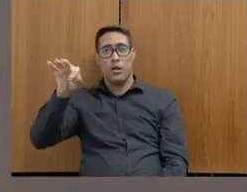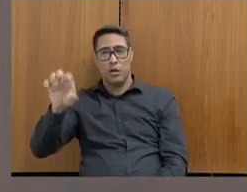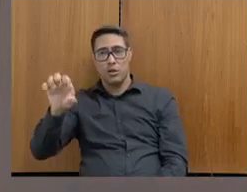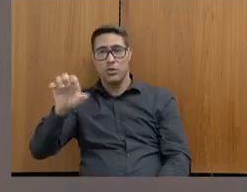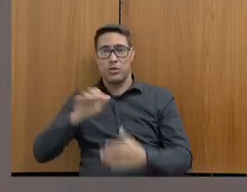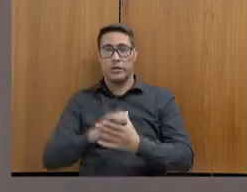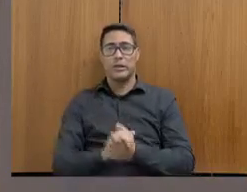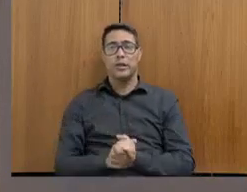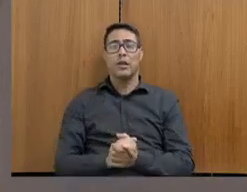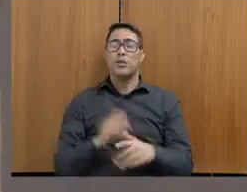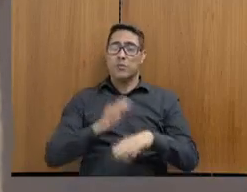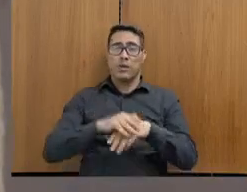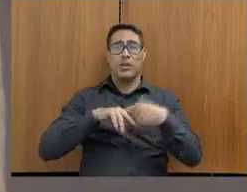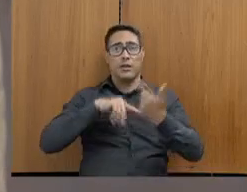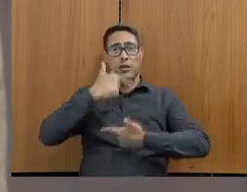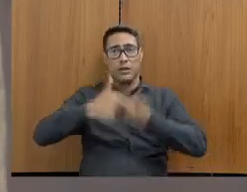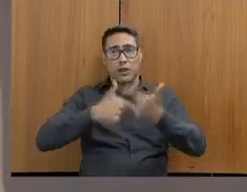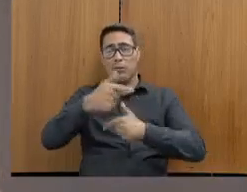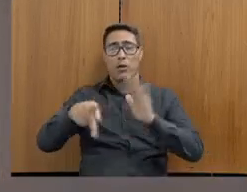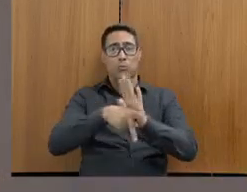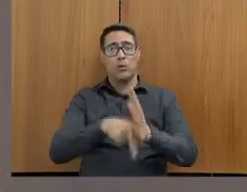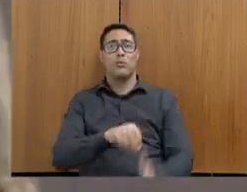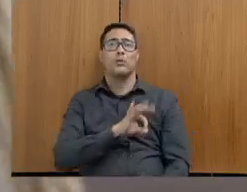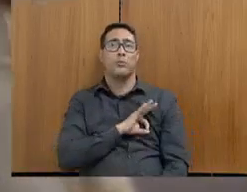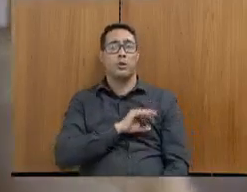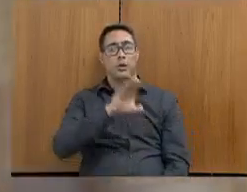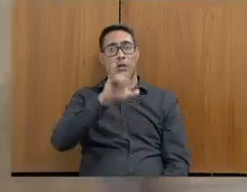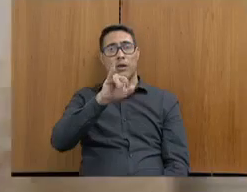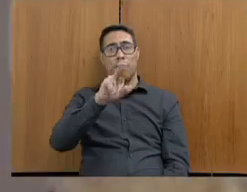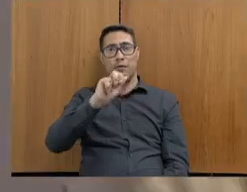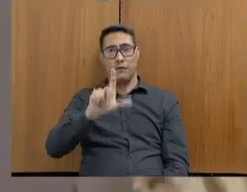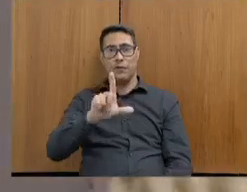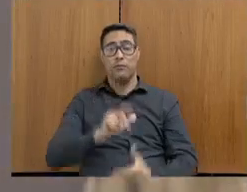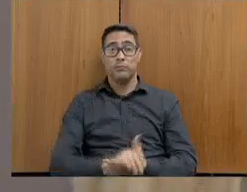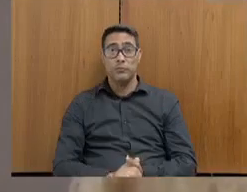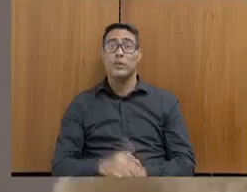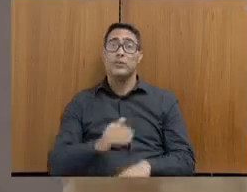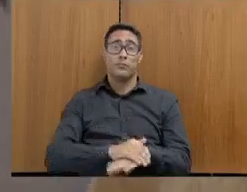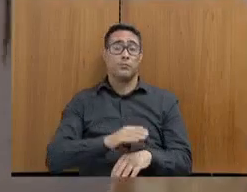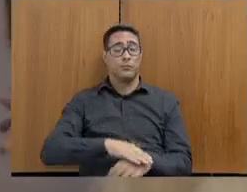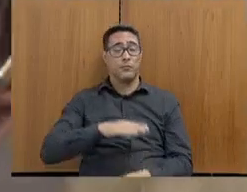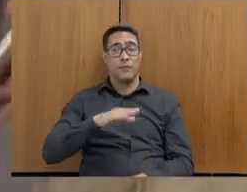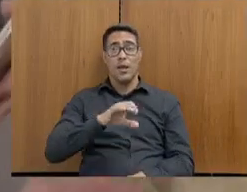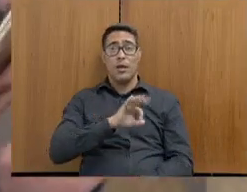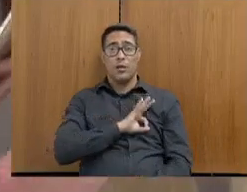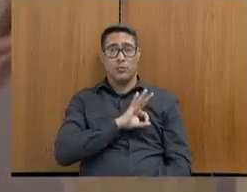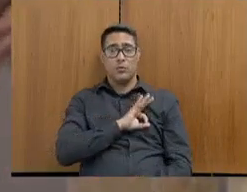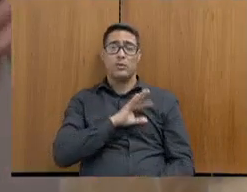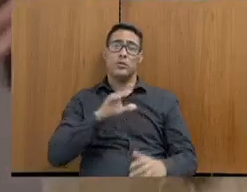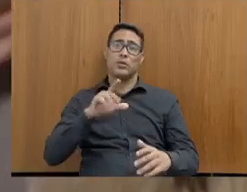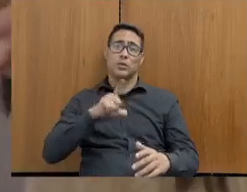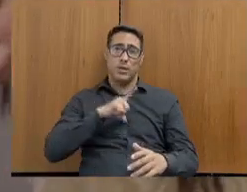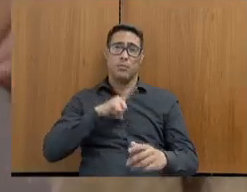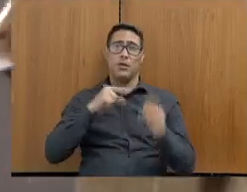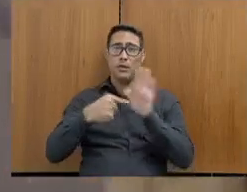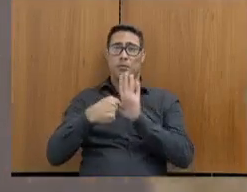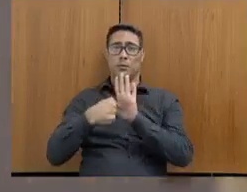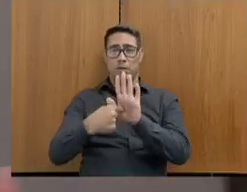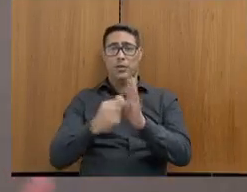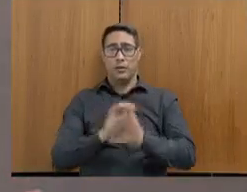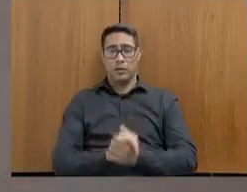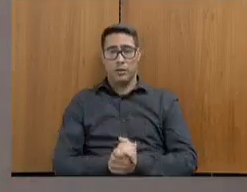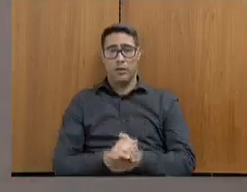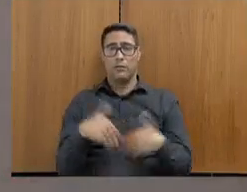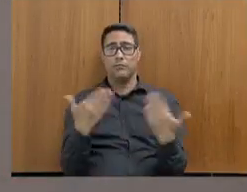desse serviços pela Polícia Civil né e a Academia de Polícia é consta também da nossa apresentação agora